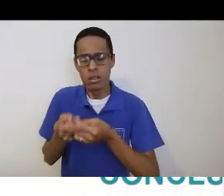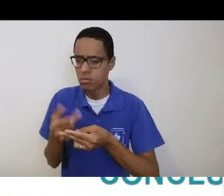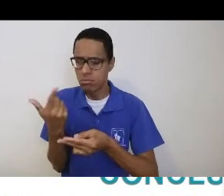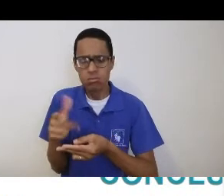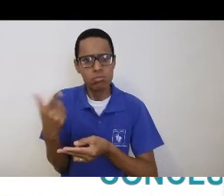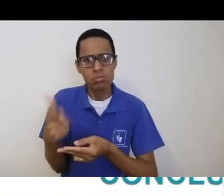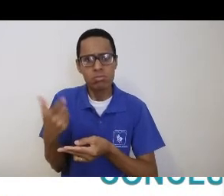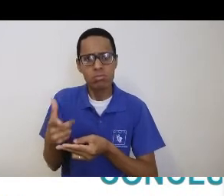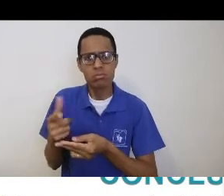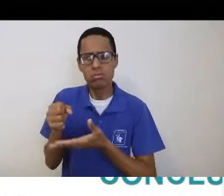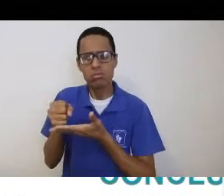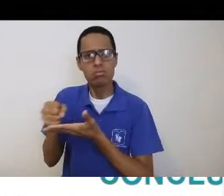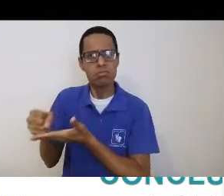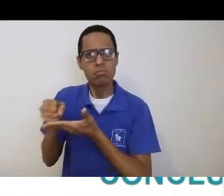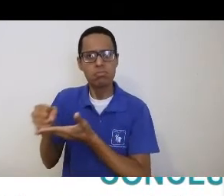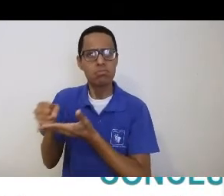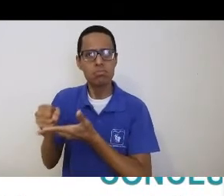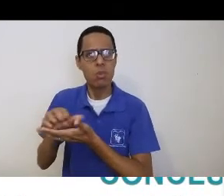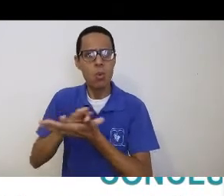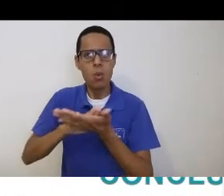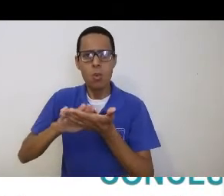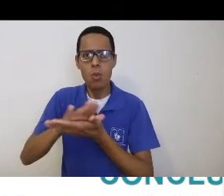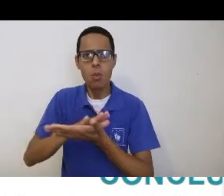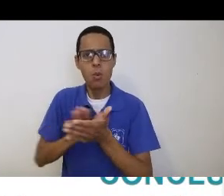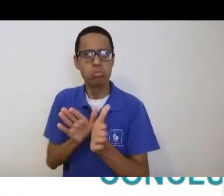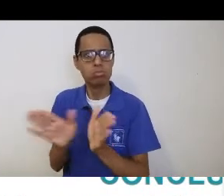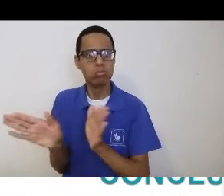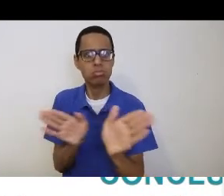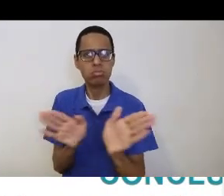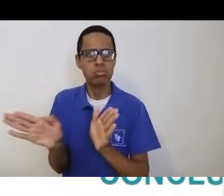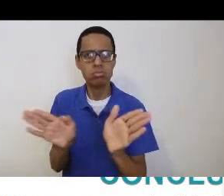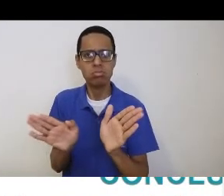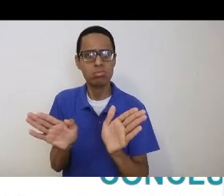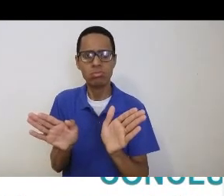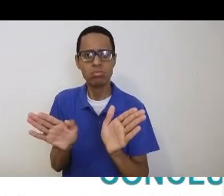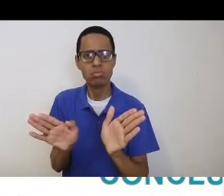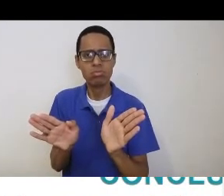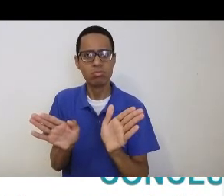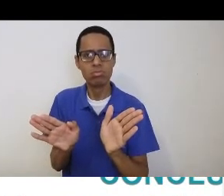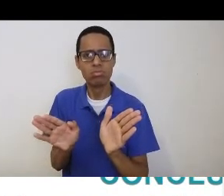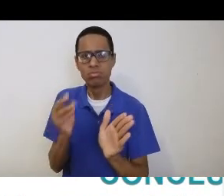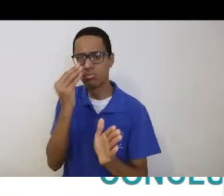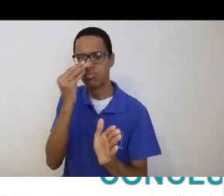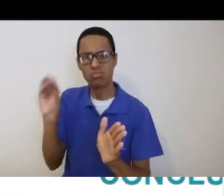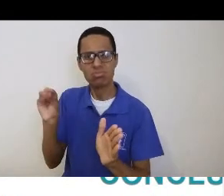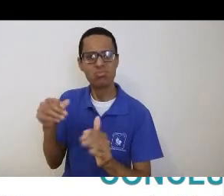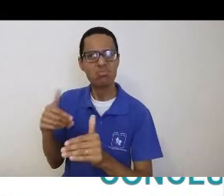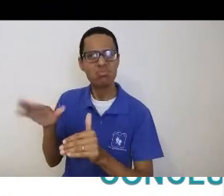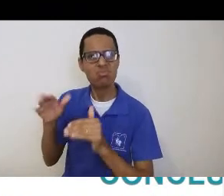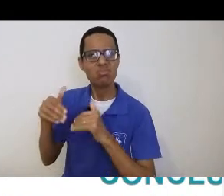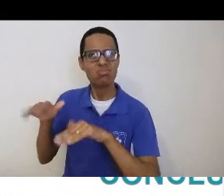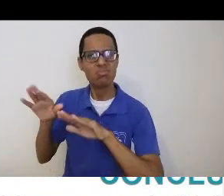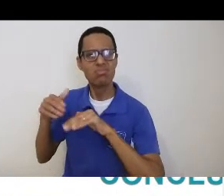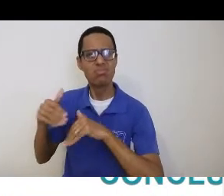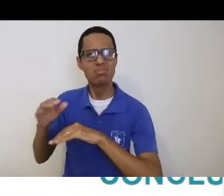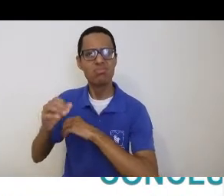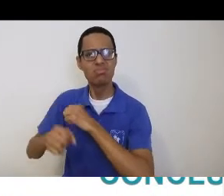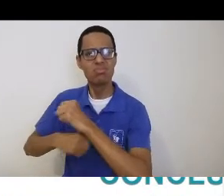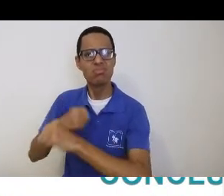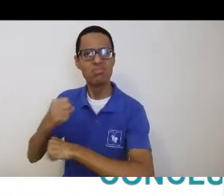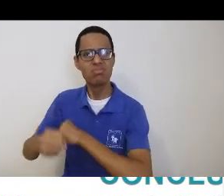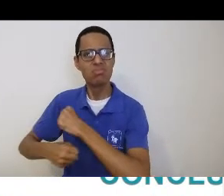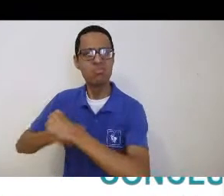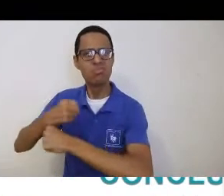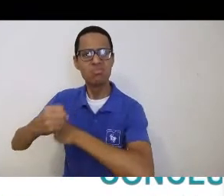aprendizagem? Será que não tiveram paciência com ele, não conduziram, não deram acessibilidade para ele e foi